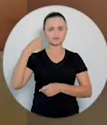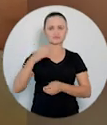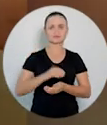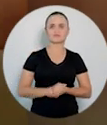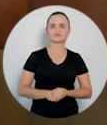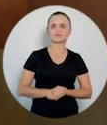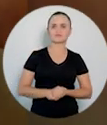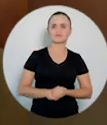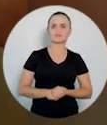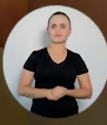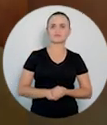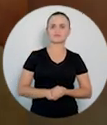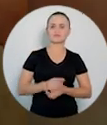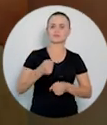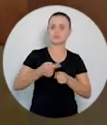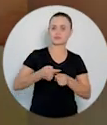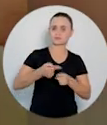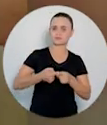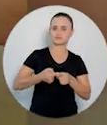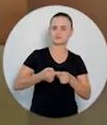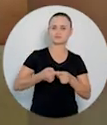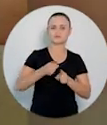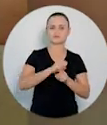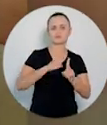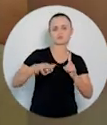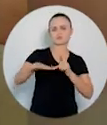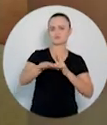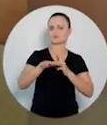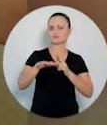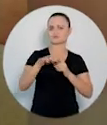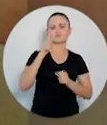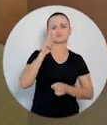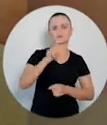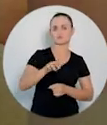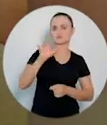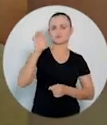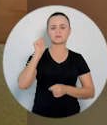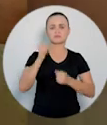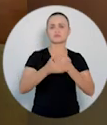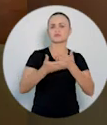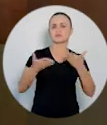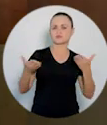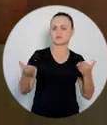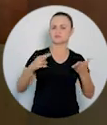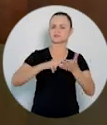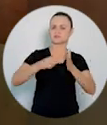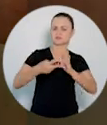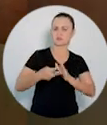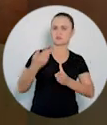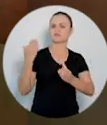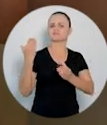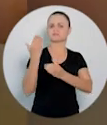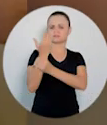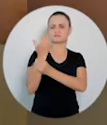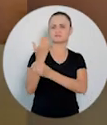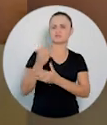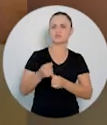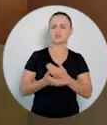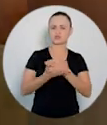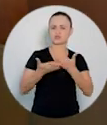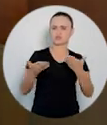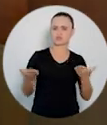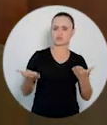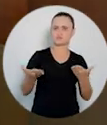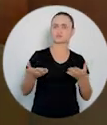cidadão é cada vez mais rouca, é mais baixa e é menos ouvida. Nós somos esse braço. Nós os